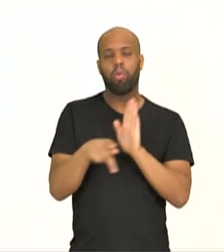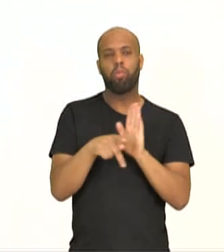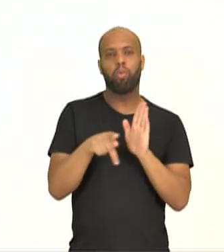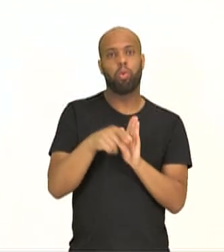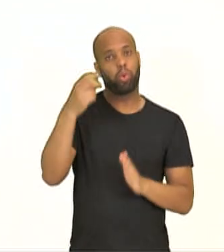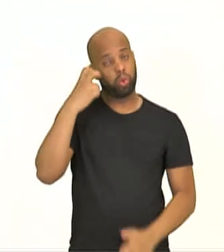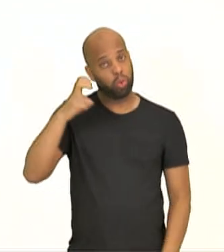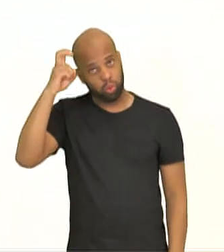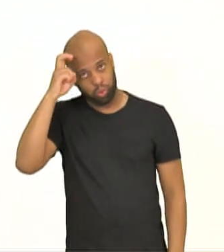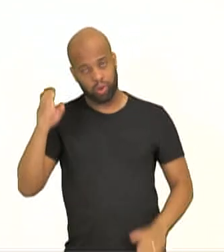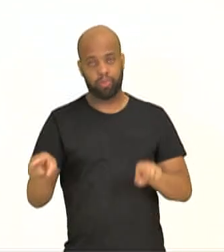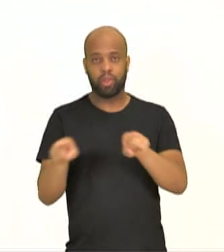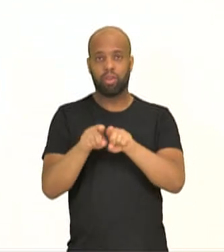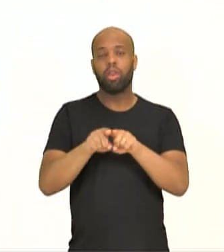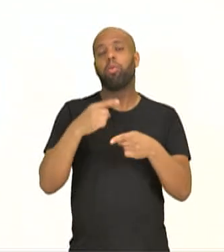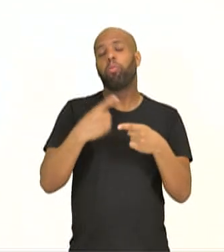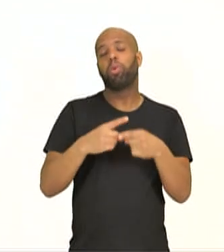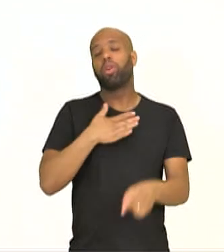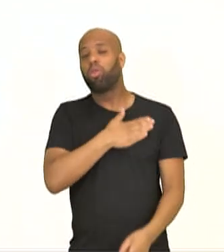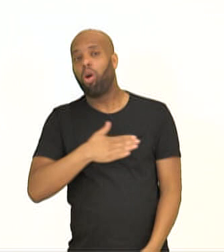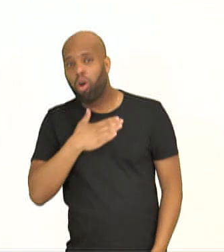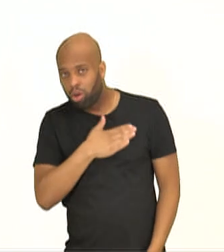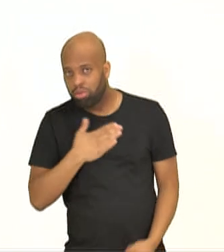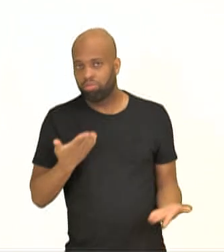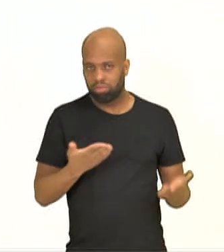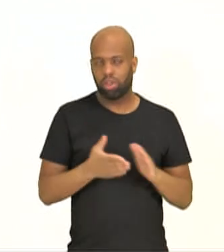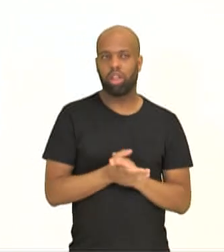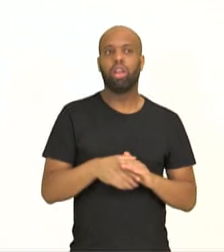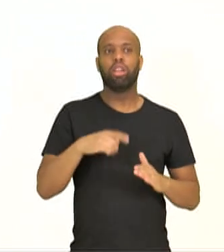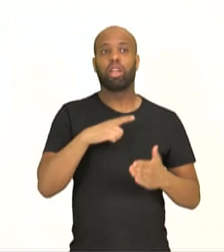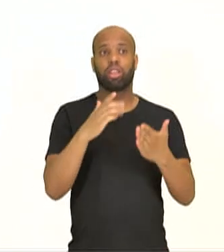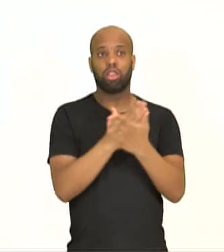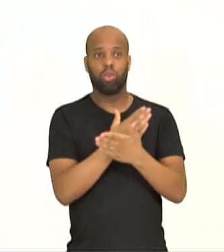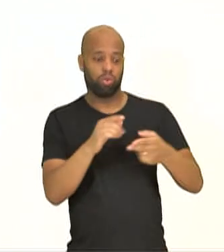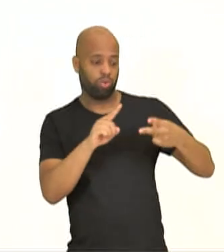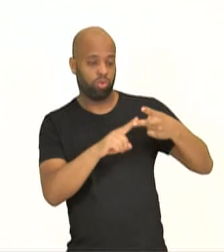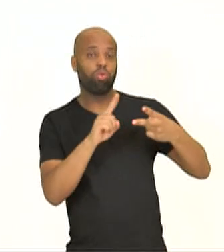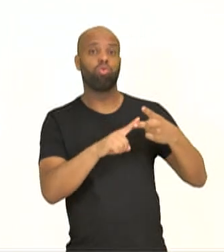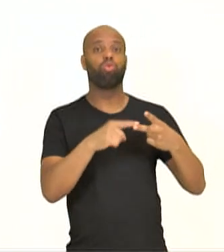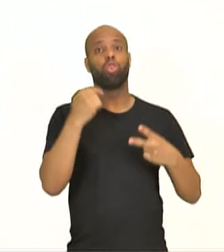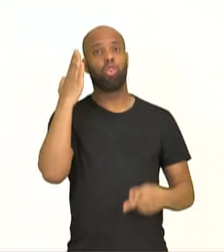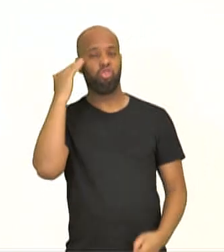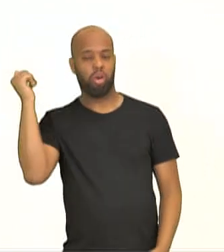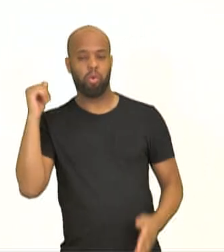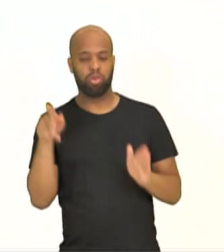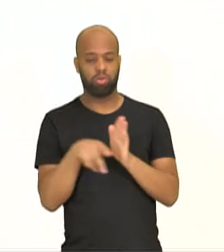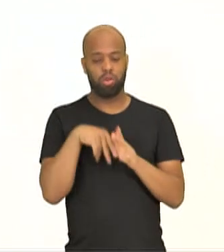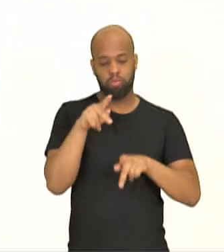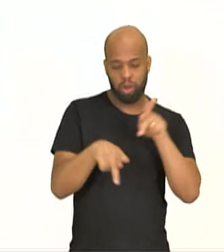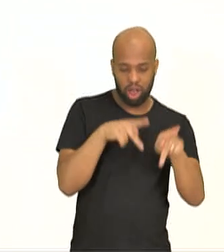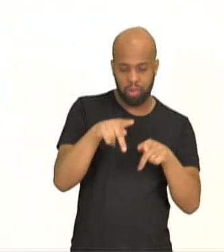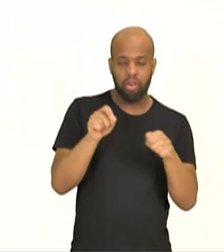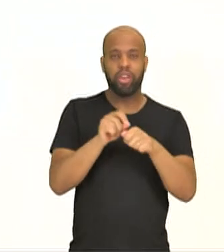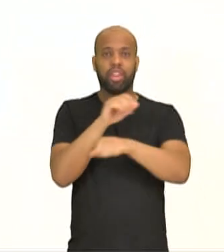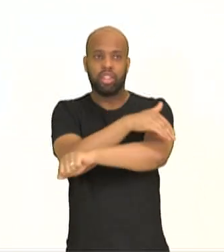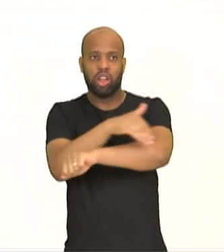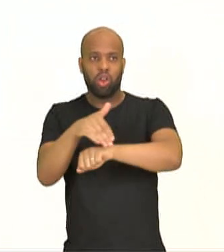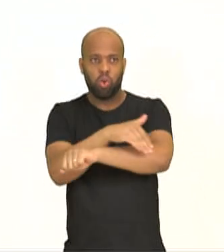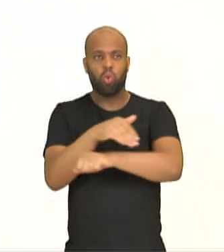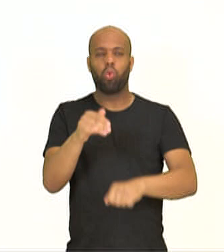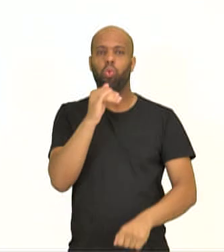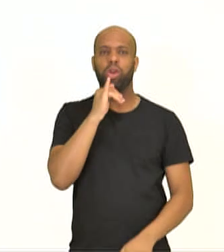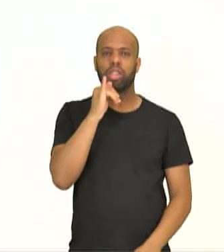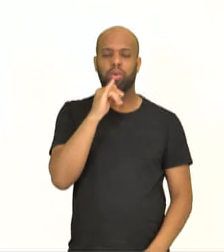lazer. Alguns jogos populares que nós estávamos muito acostumados a praticar nas ruas, né? Como